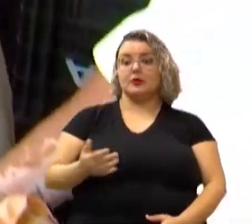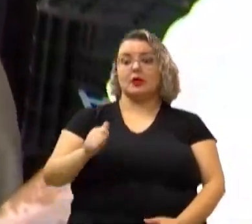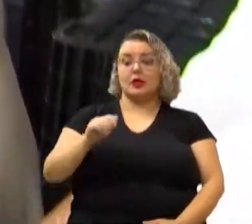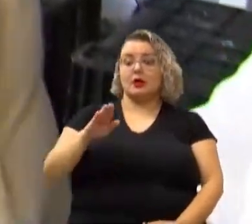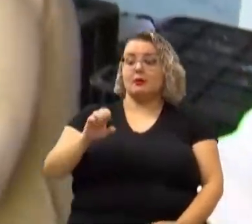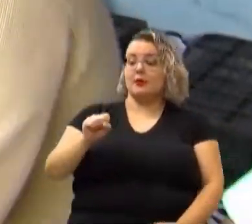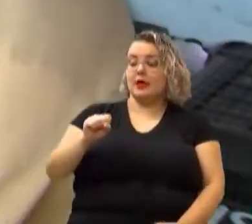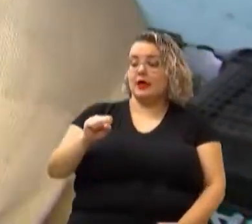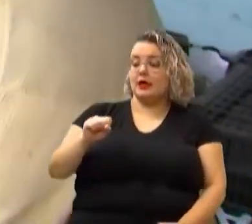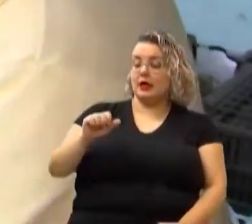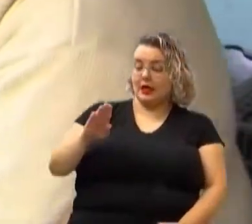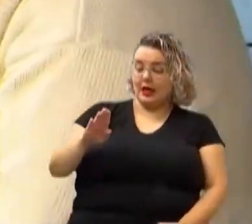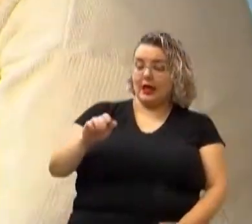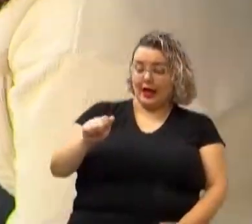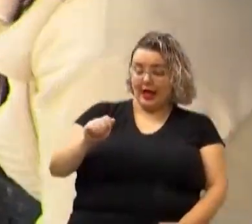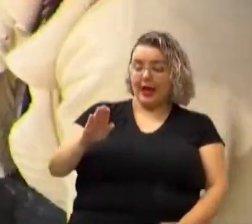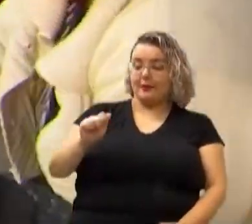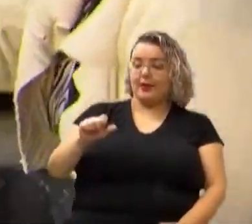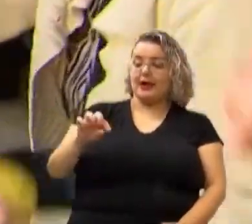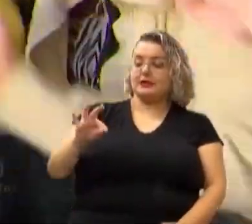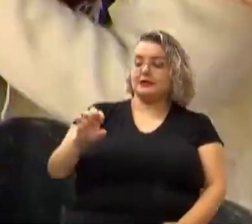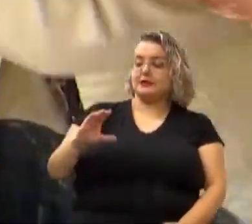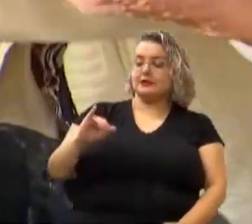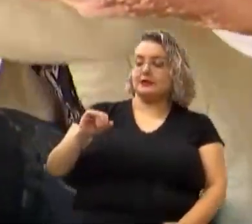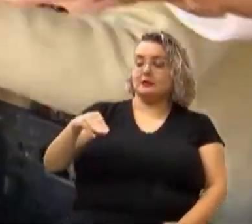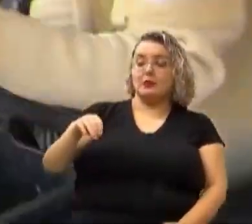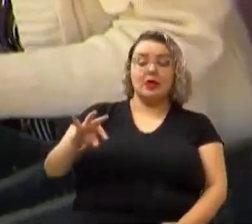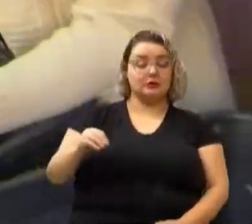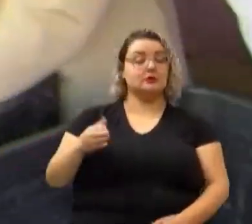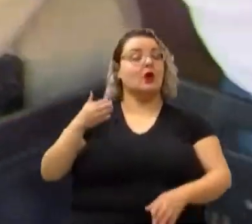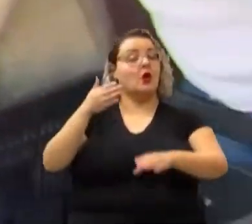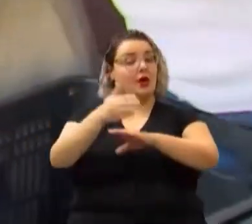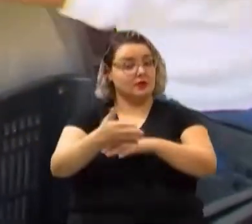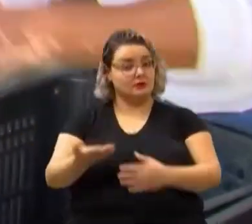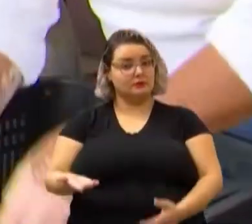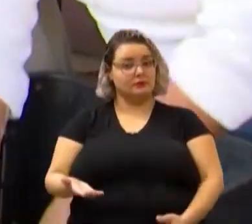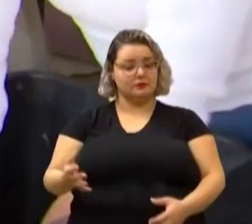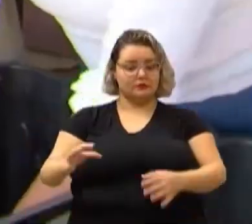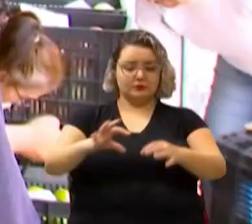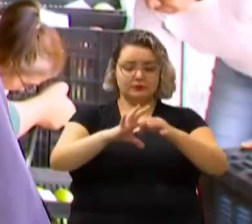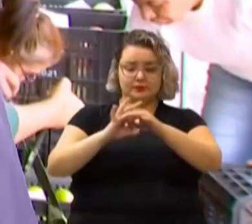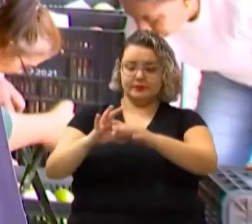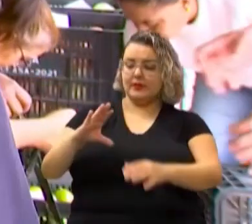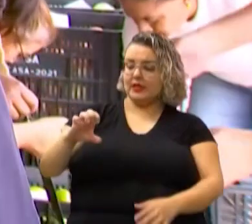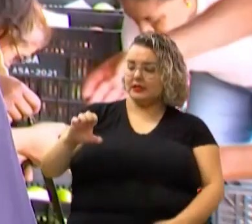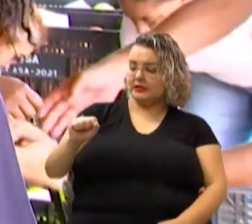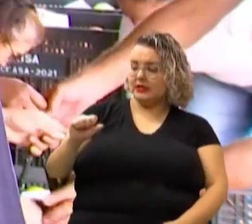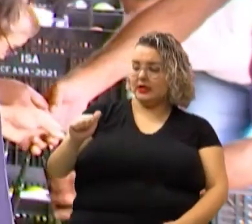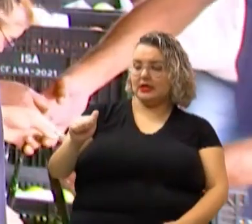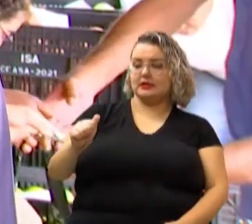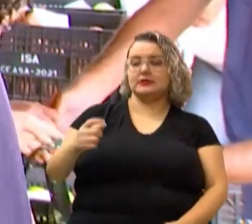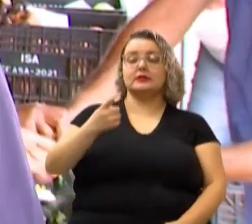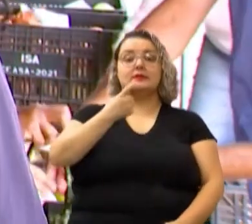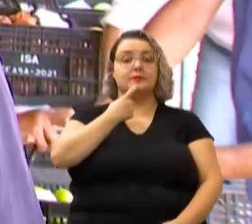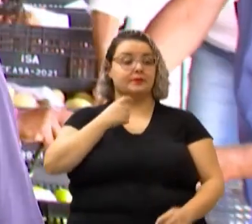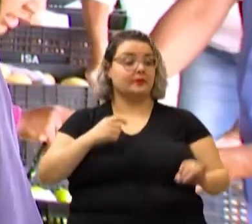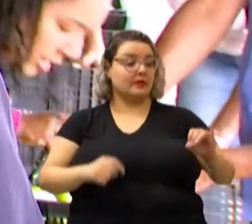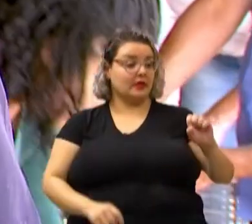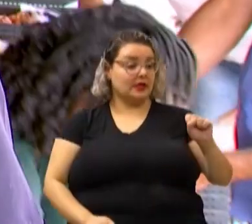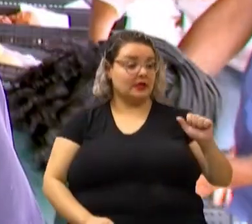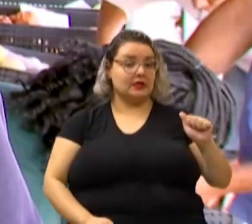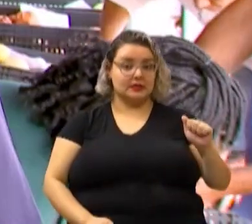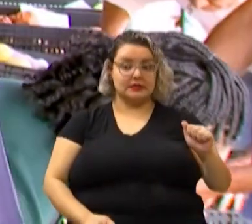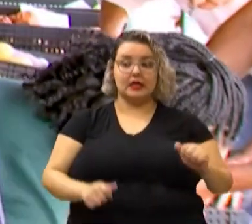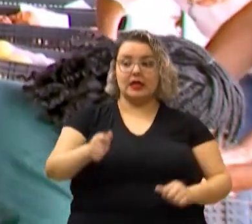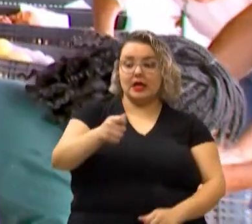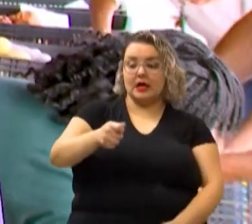é abastecimento, né, tá desde a produção, do abastecimento ao acesso. Então, essa união entre SEASA Campinas